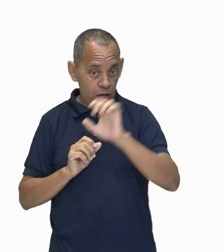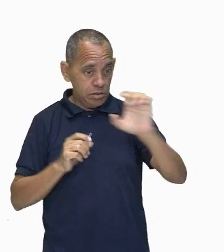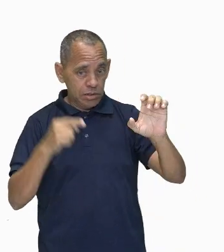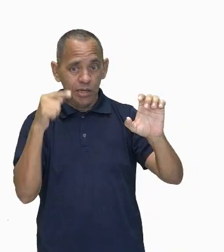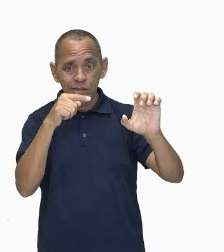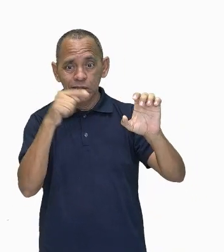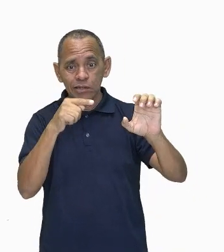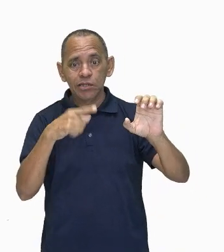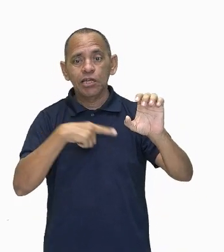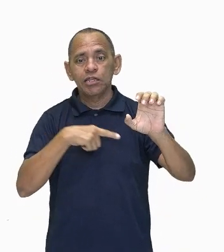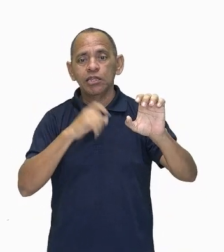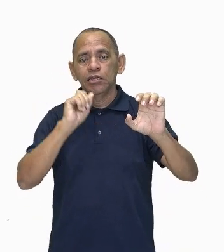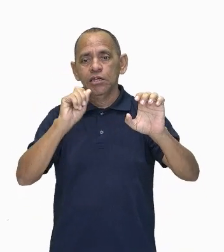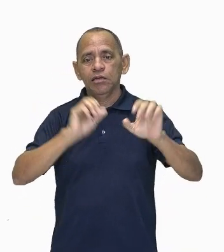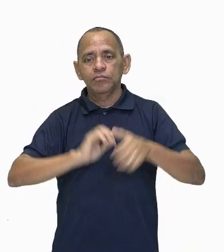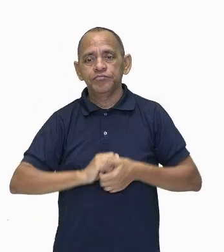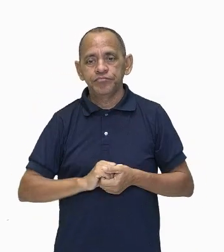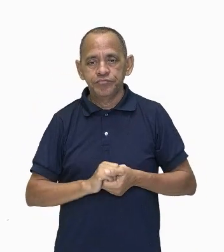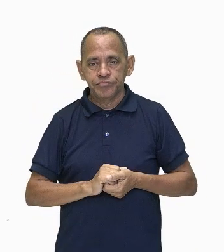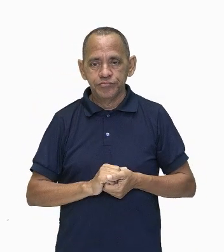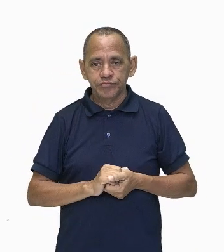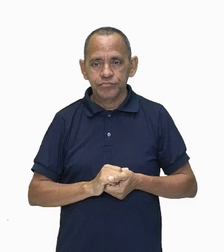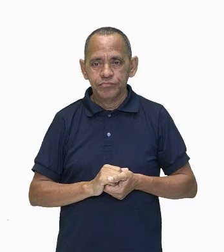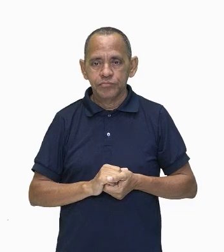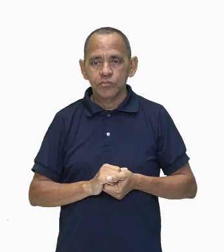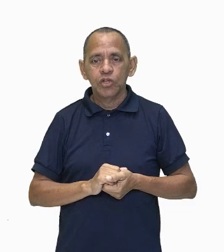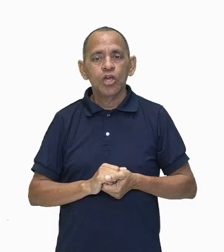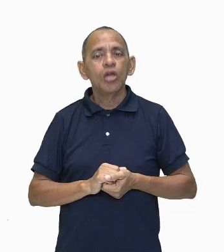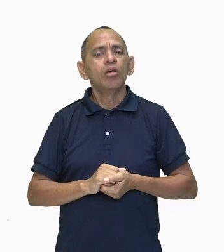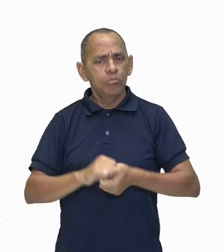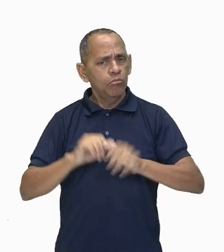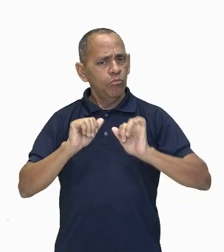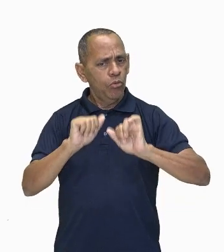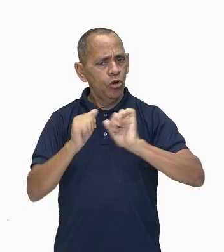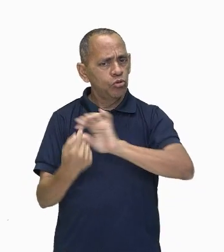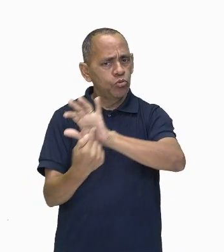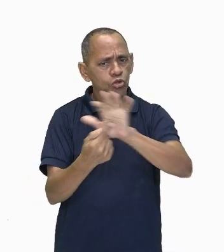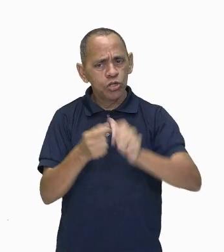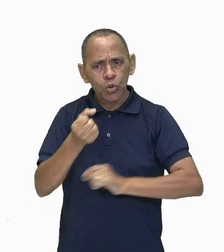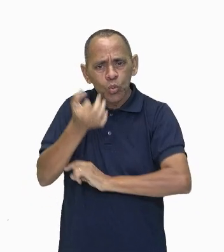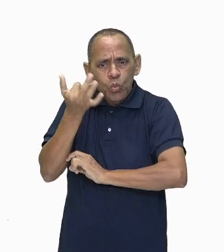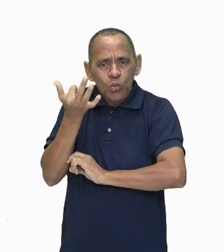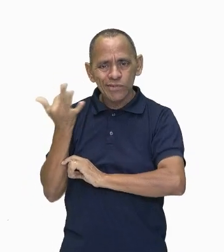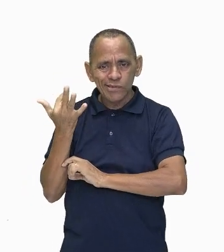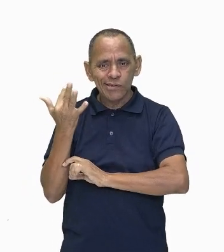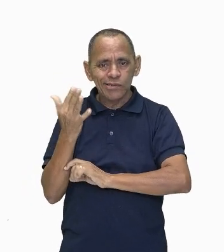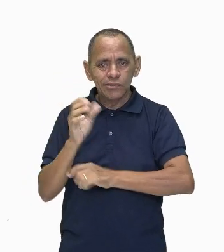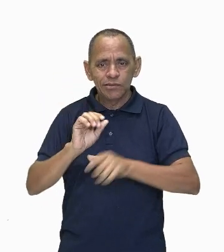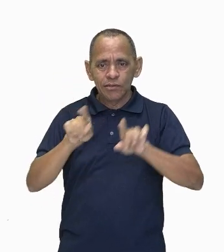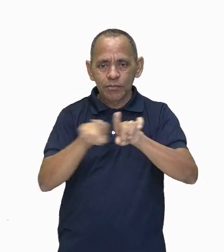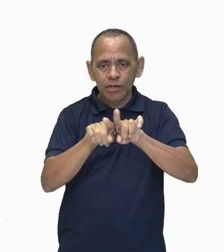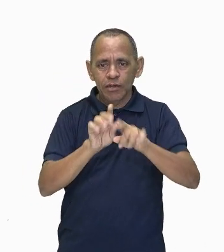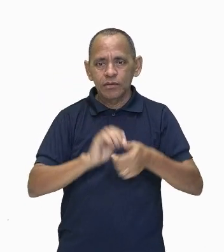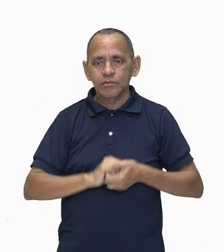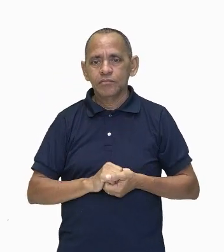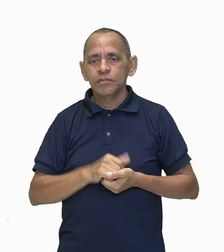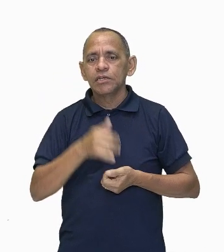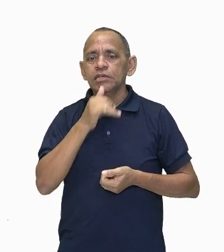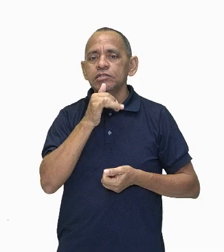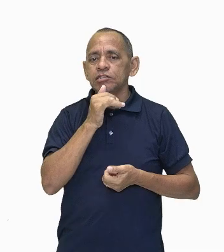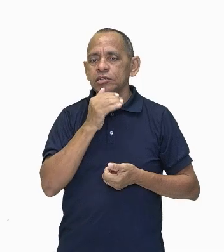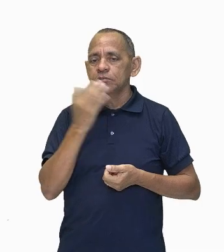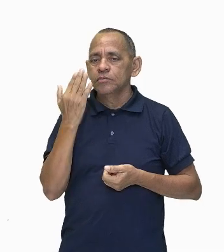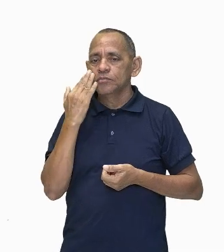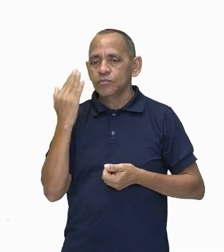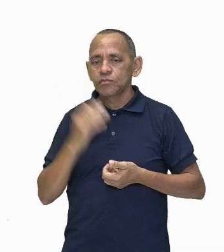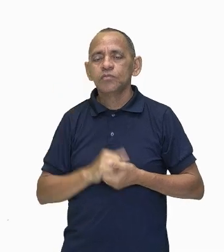esquerda geralmente podem indicar para a gente as quantidades, tá? No caso aí, nós chamamos de